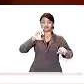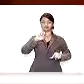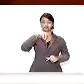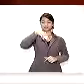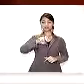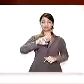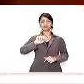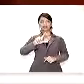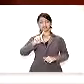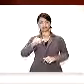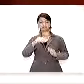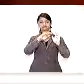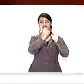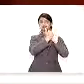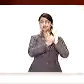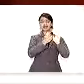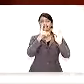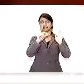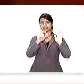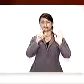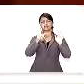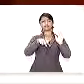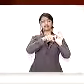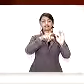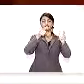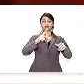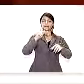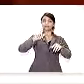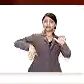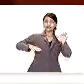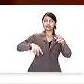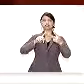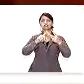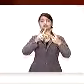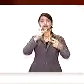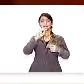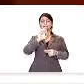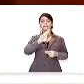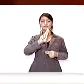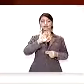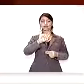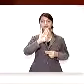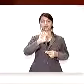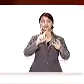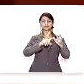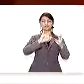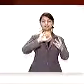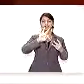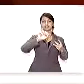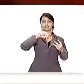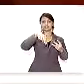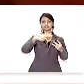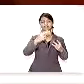Educação as prefeituras Municipais de São Vicente Praia Grande Mangaguá Itanhaém e Peruíbe no exercício de